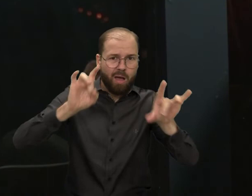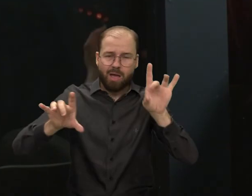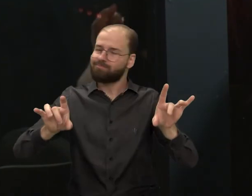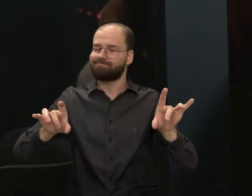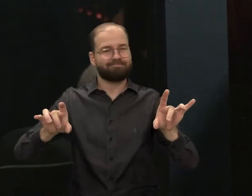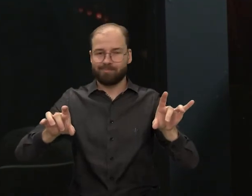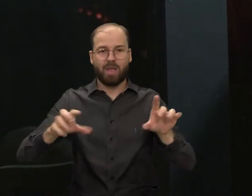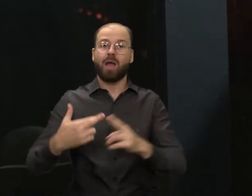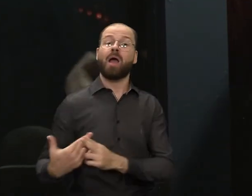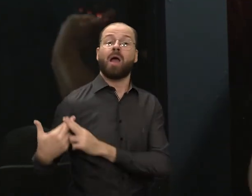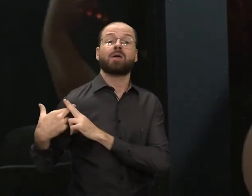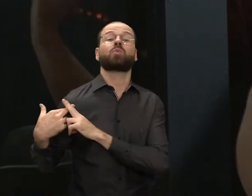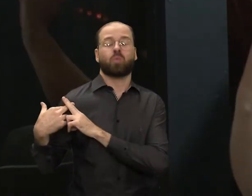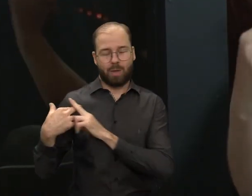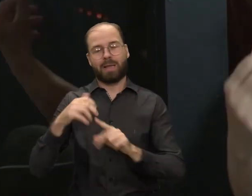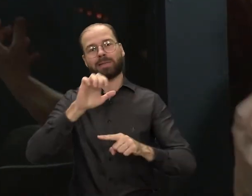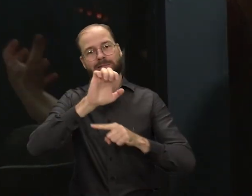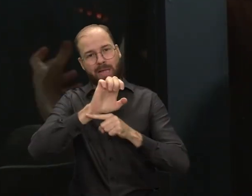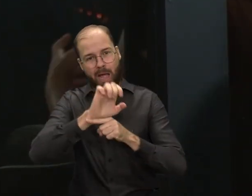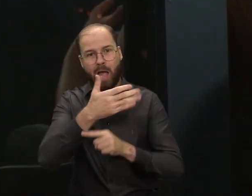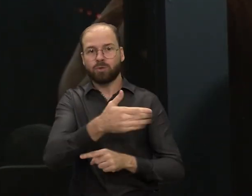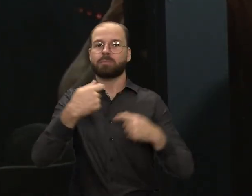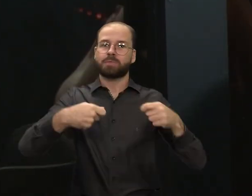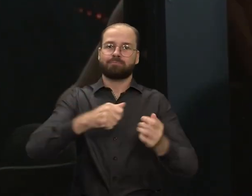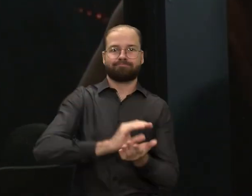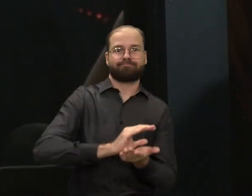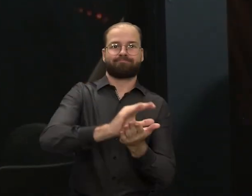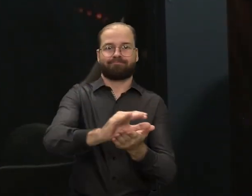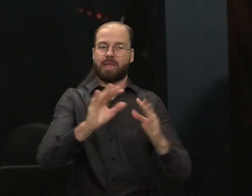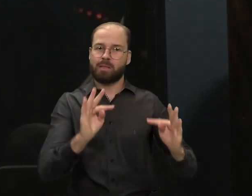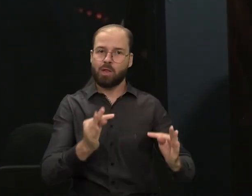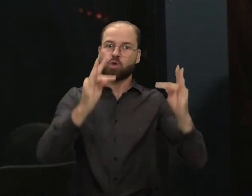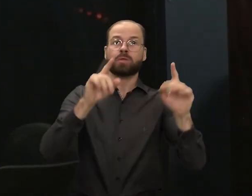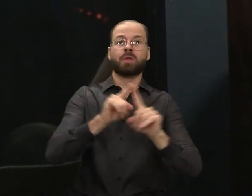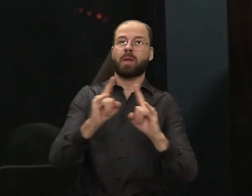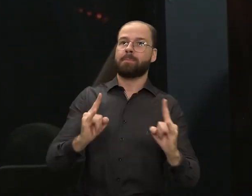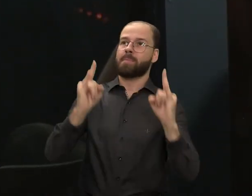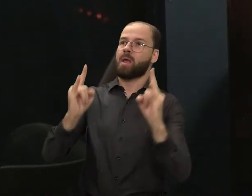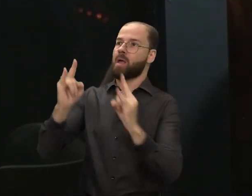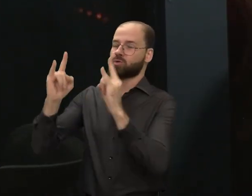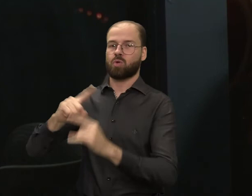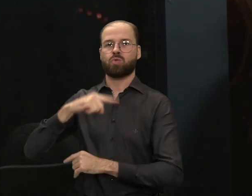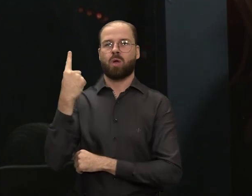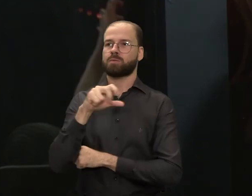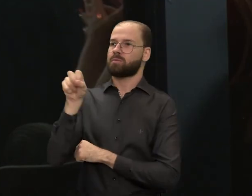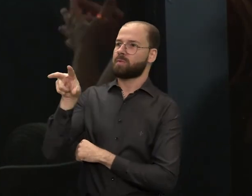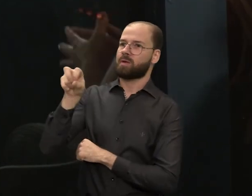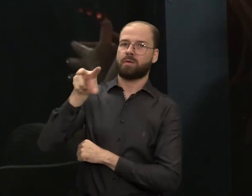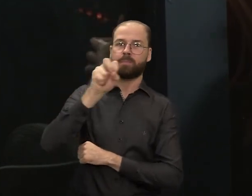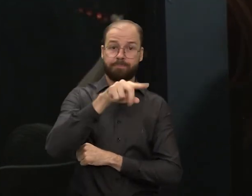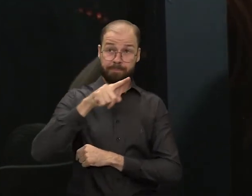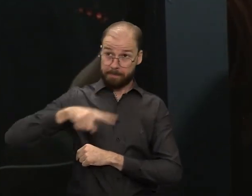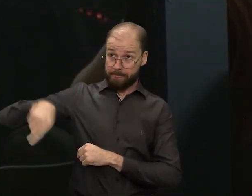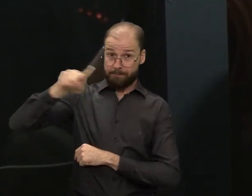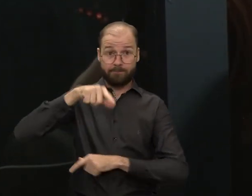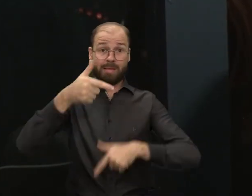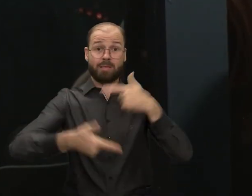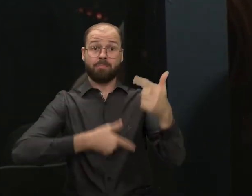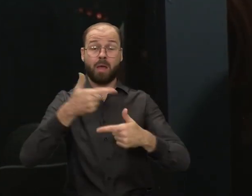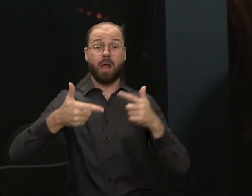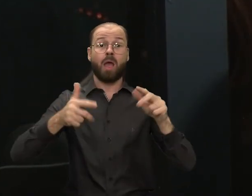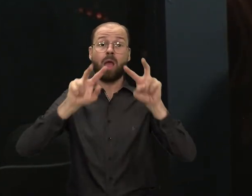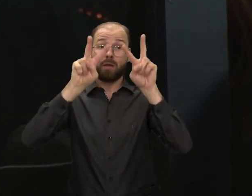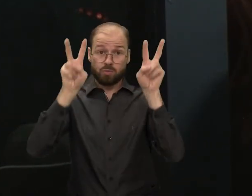investimentos de tecnologia, fazer investimento nos prédios, inclusive a gente vê que esses órgãos que trabalham com as